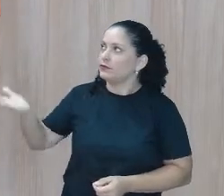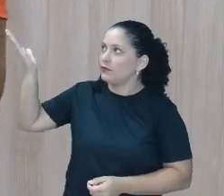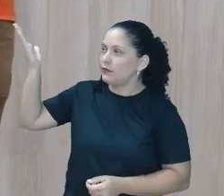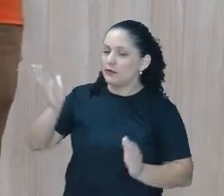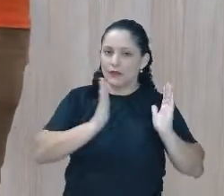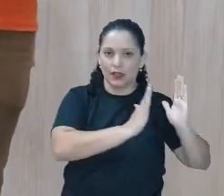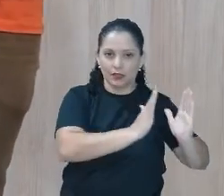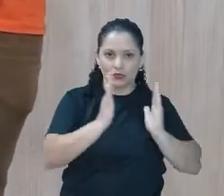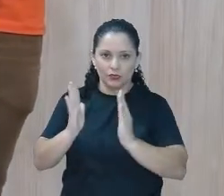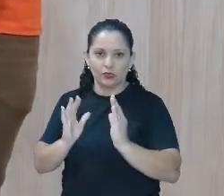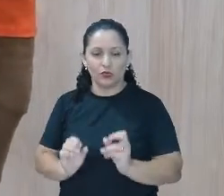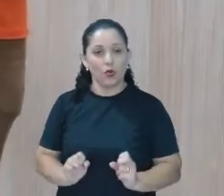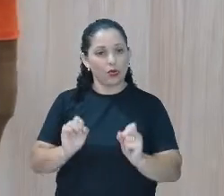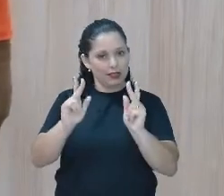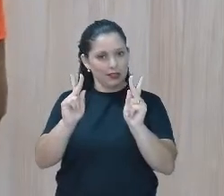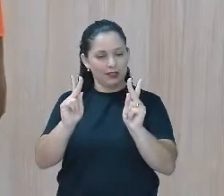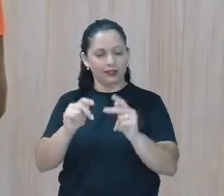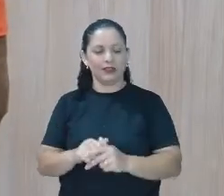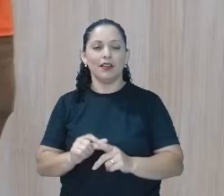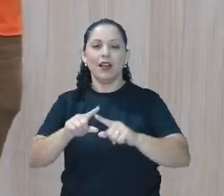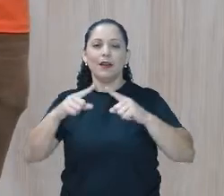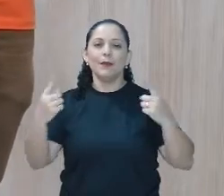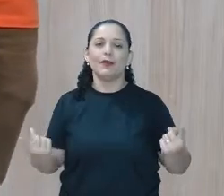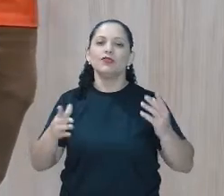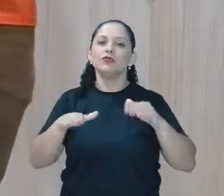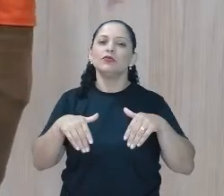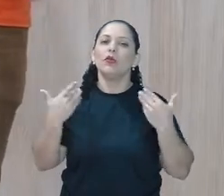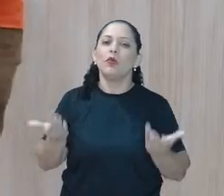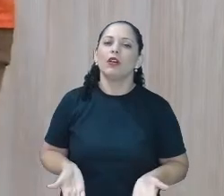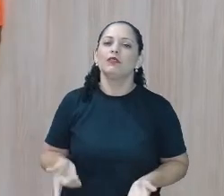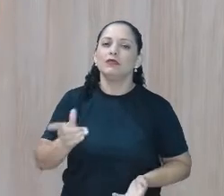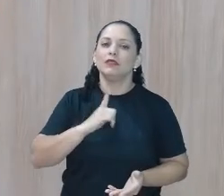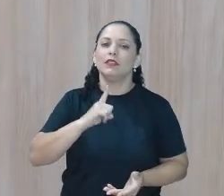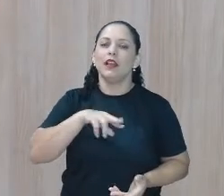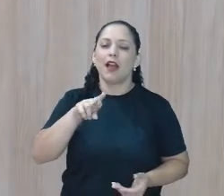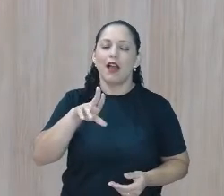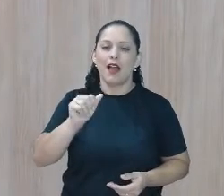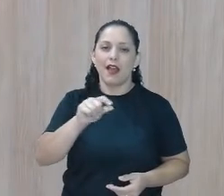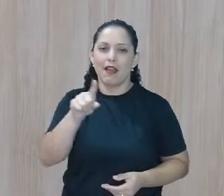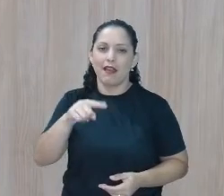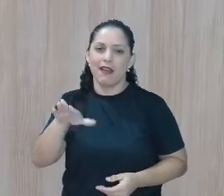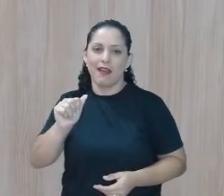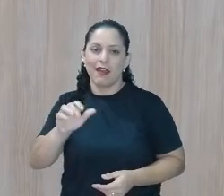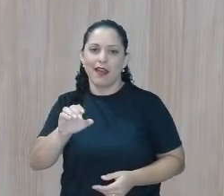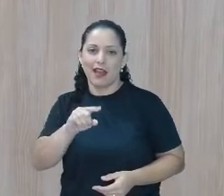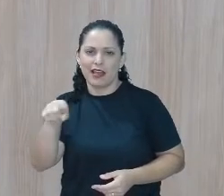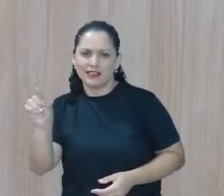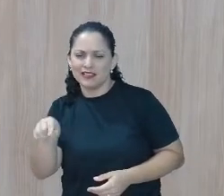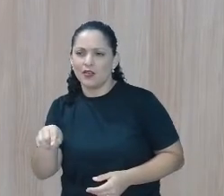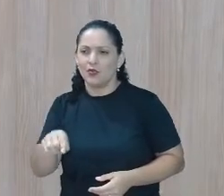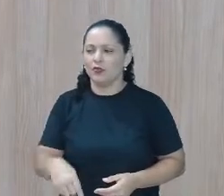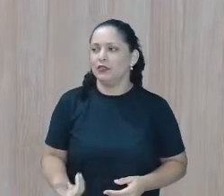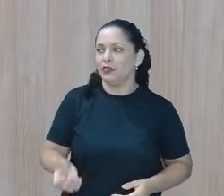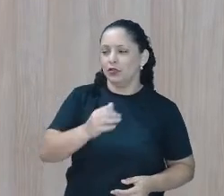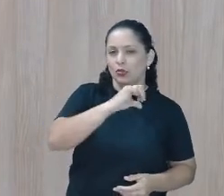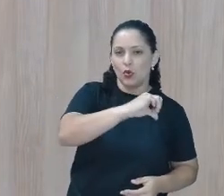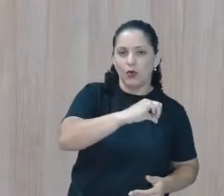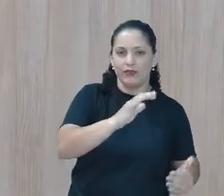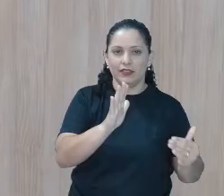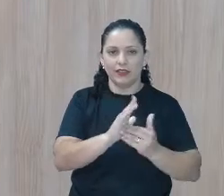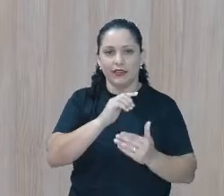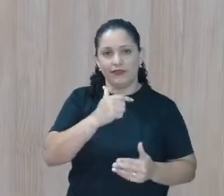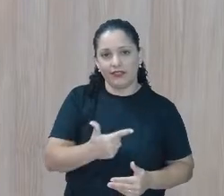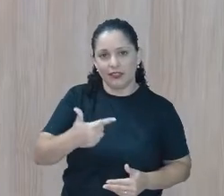aí, ok. Ah, Pedro, então quer dizer que quando eu fizer a razão de 9 para 27 e